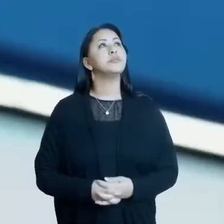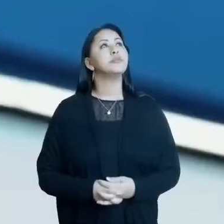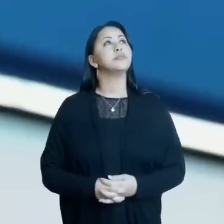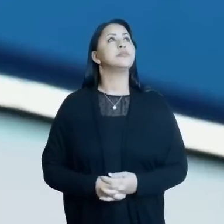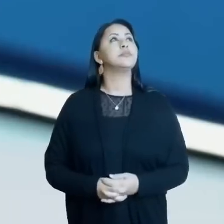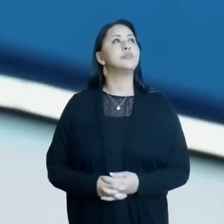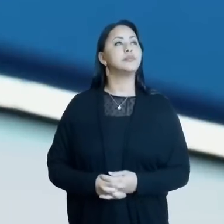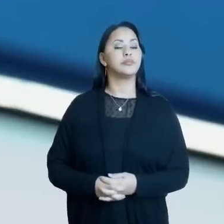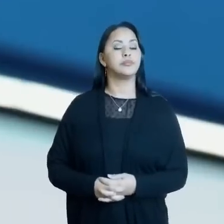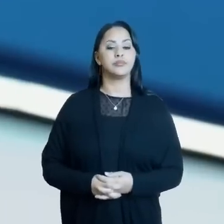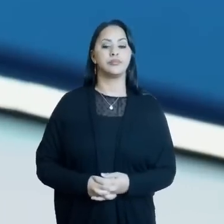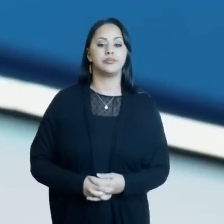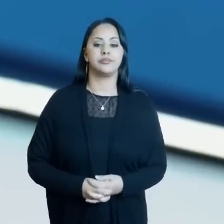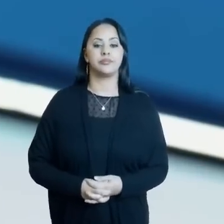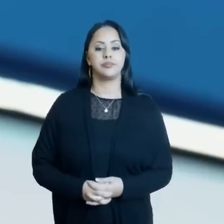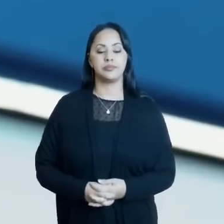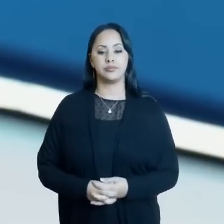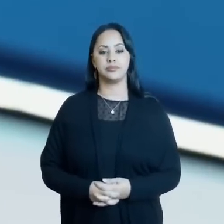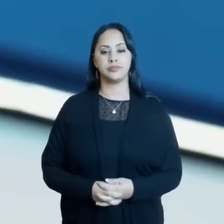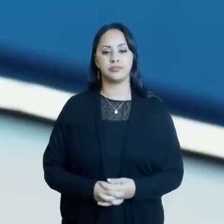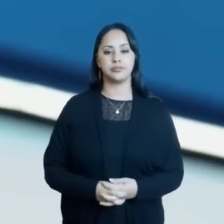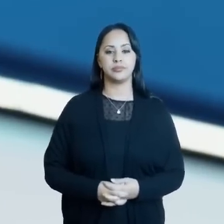ah,